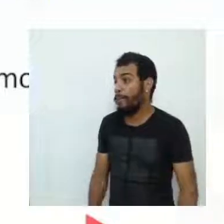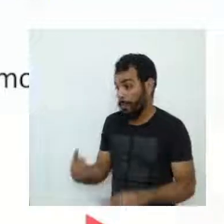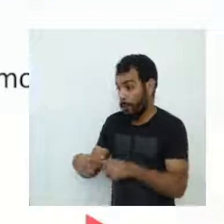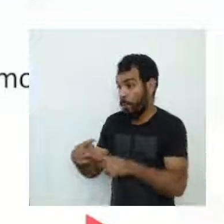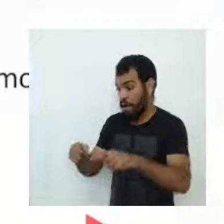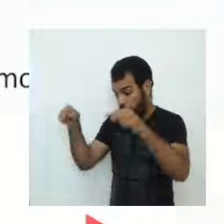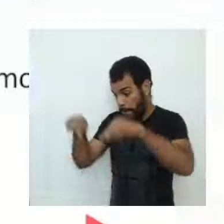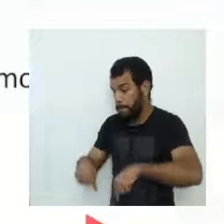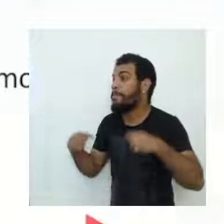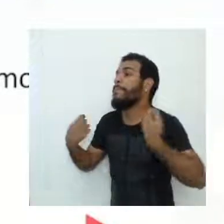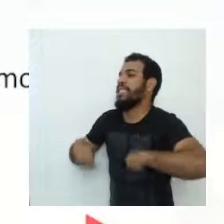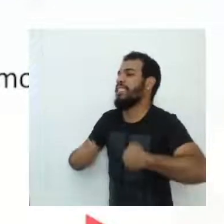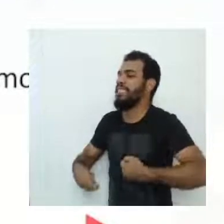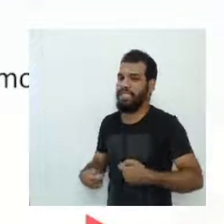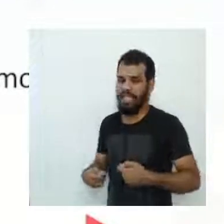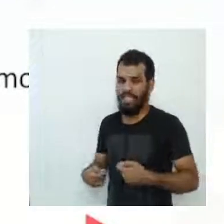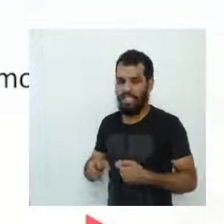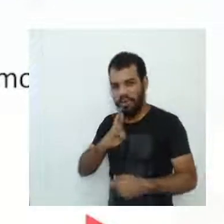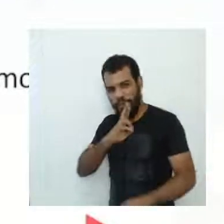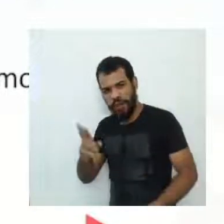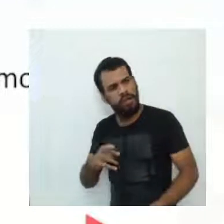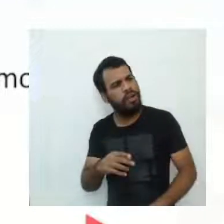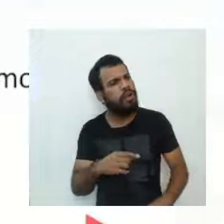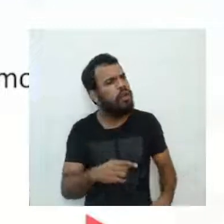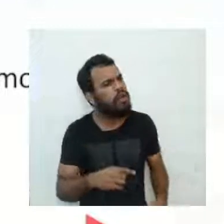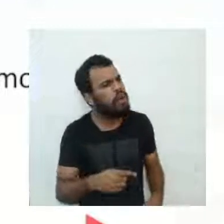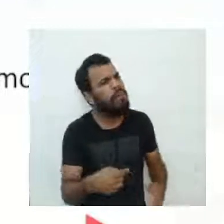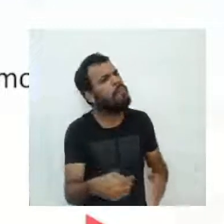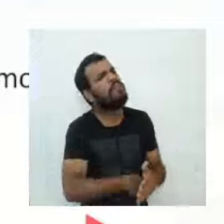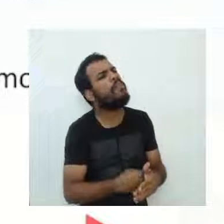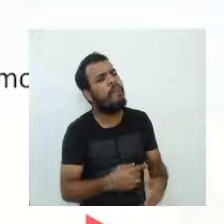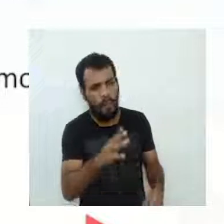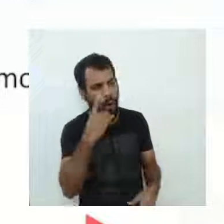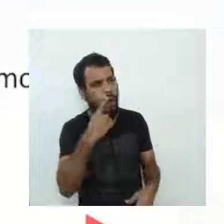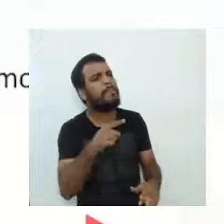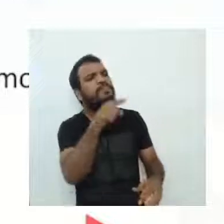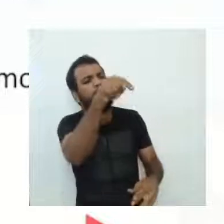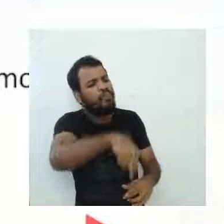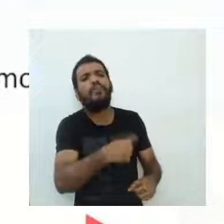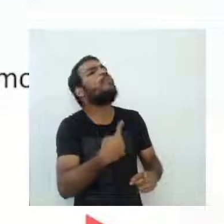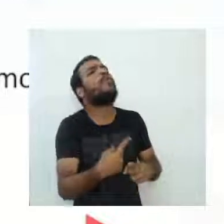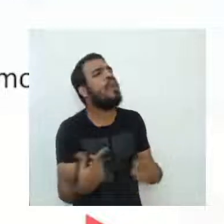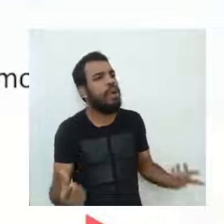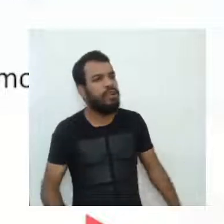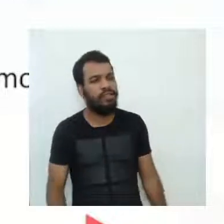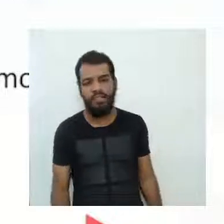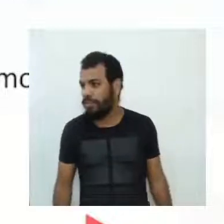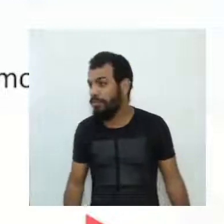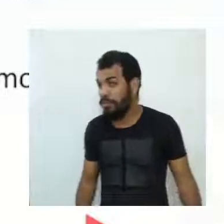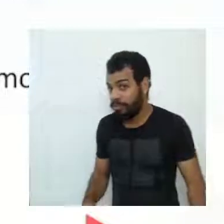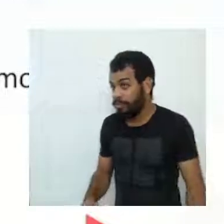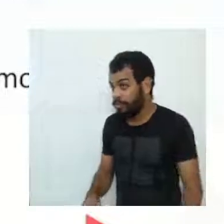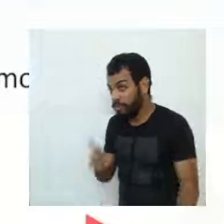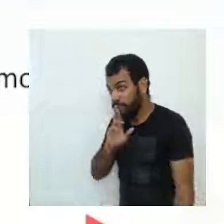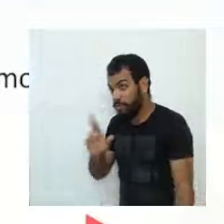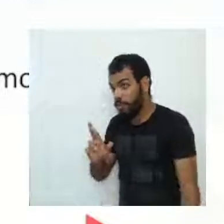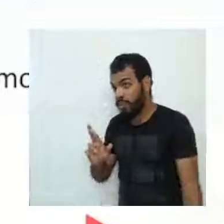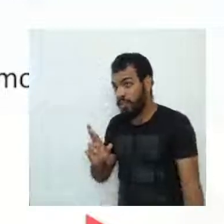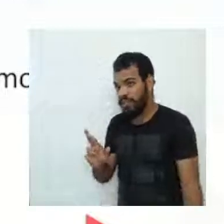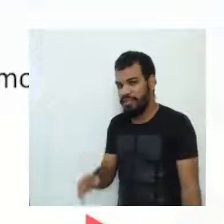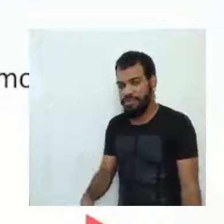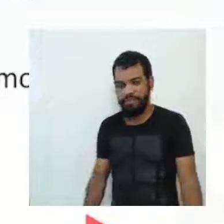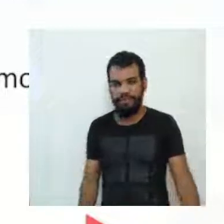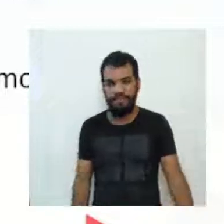venha porque precisamos de você aqui. Temos outro porquê, que é o porquê separado e com